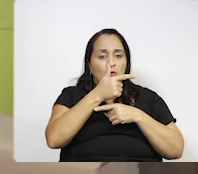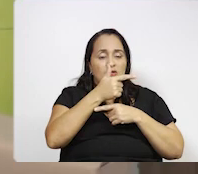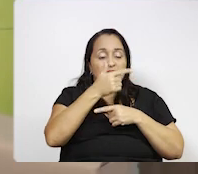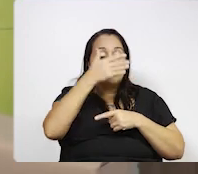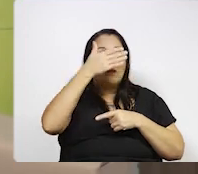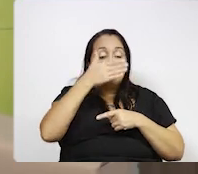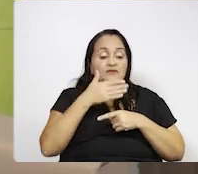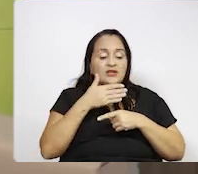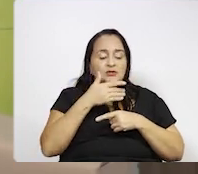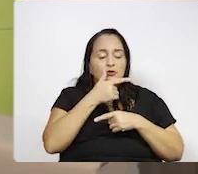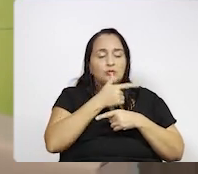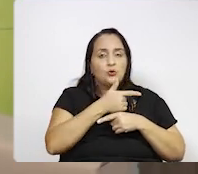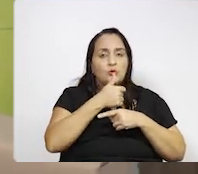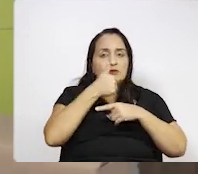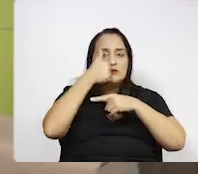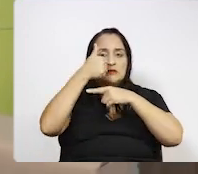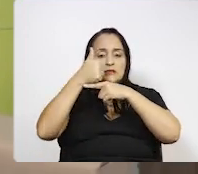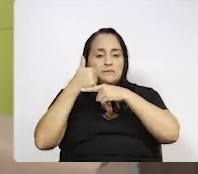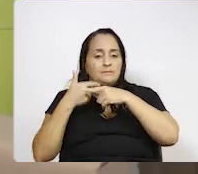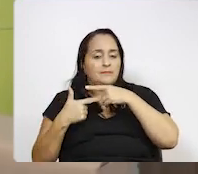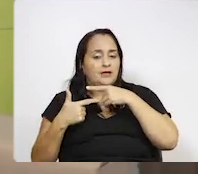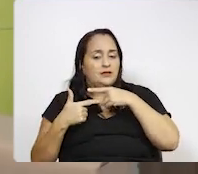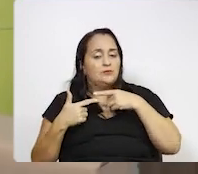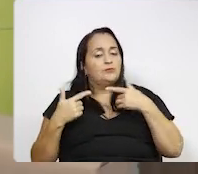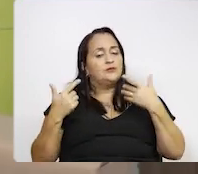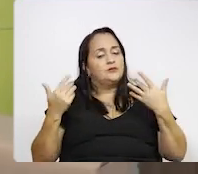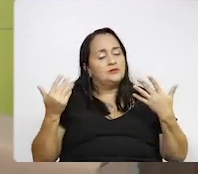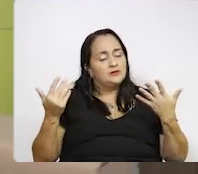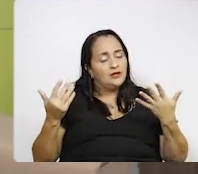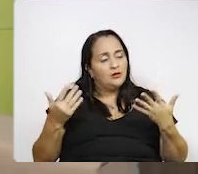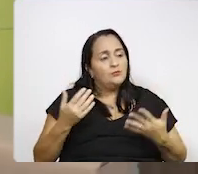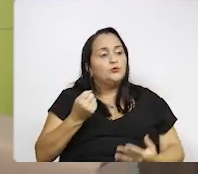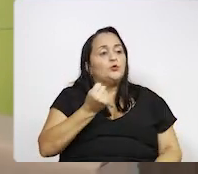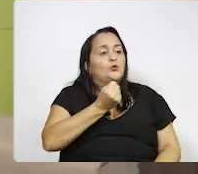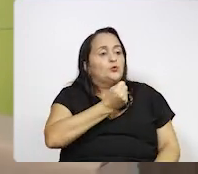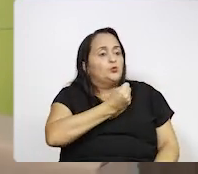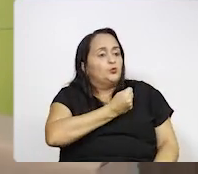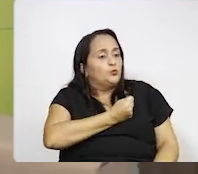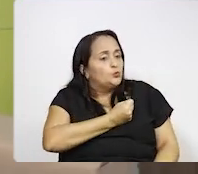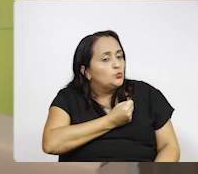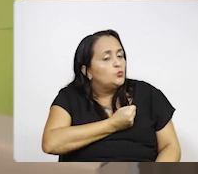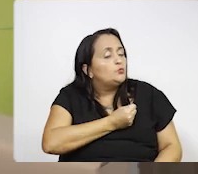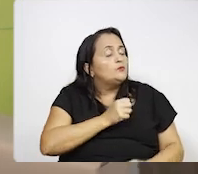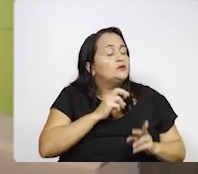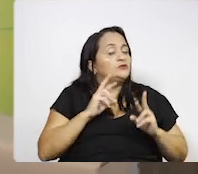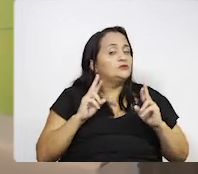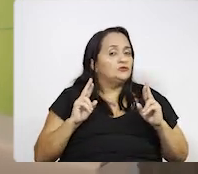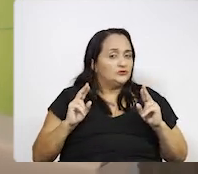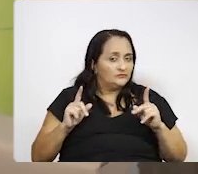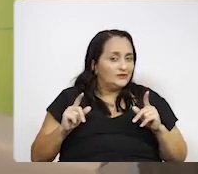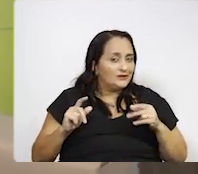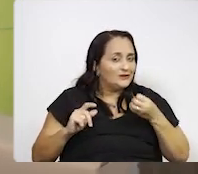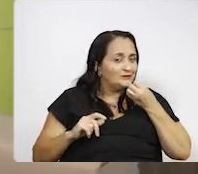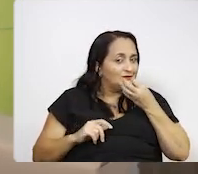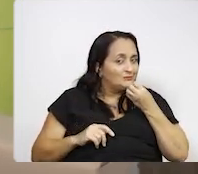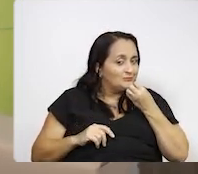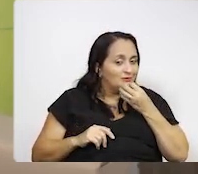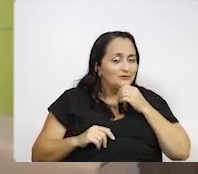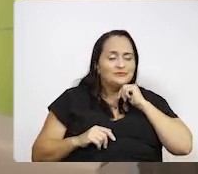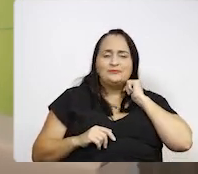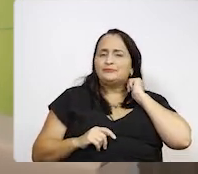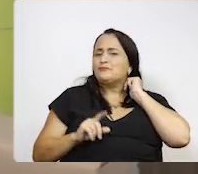número aqui é 2,5. Então, são números bem diferentes, tá